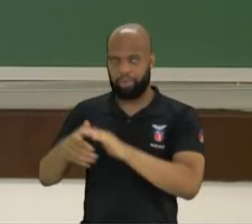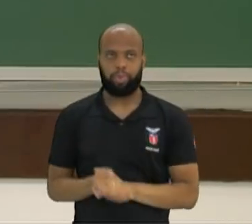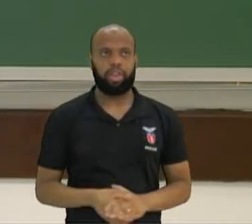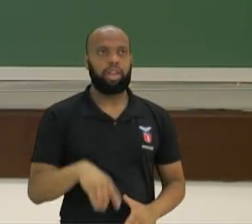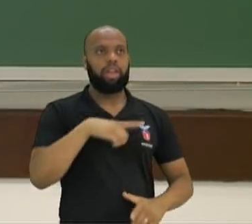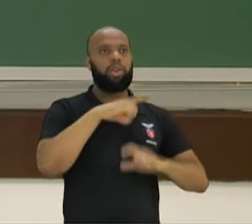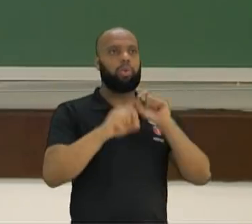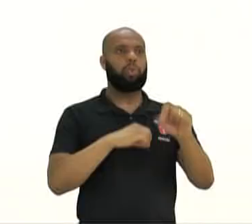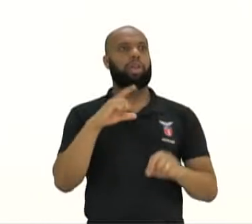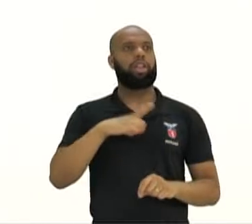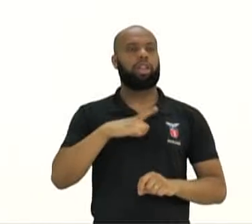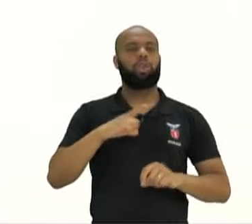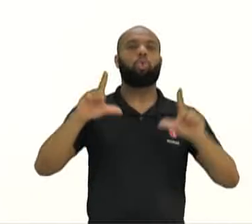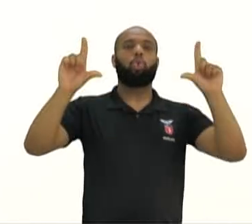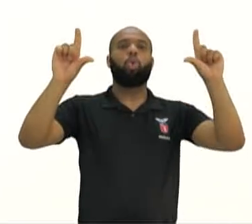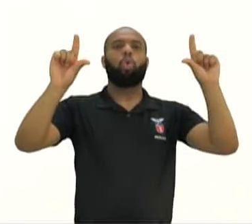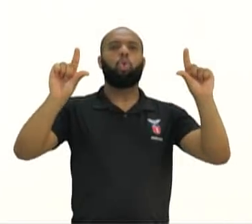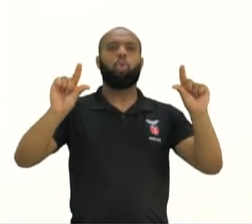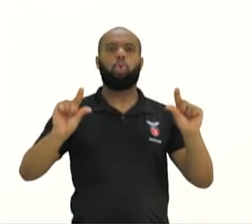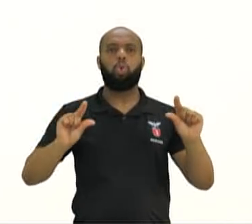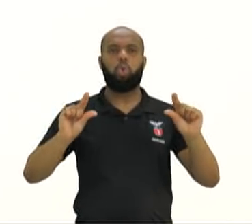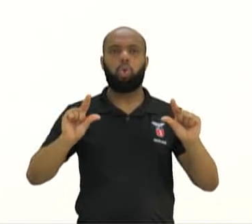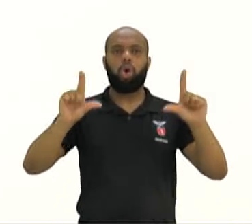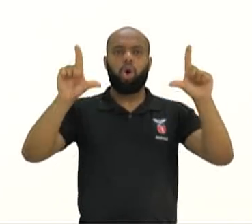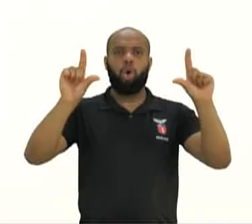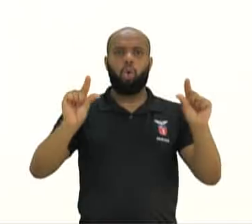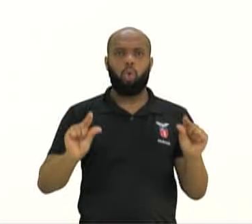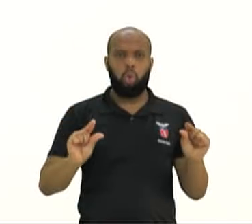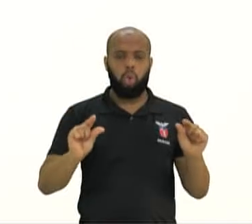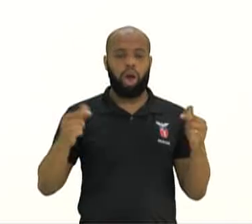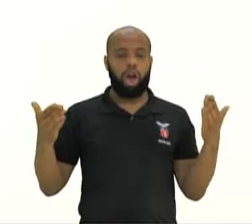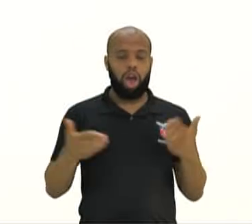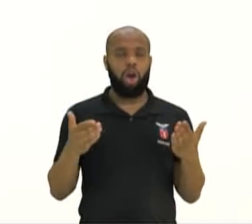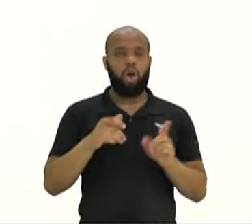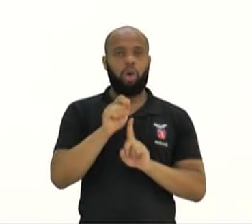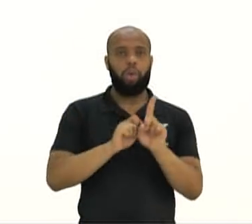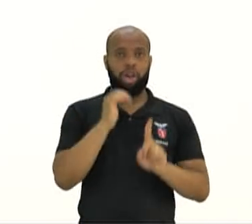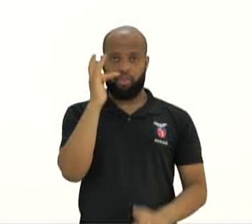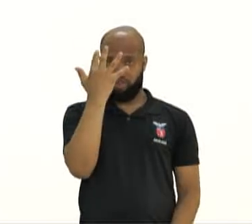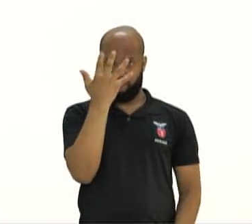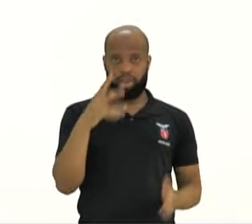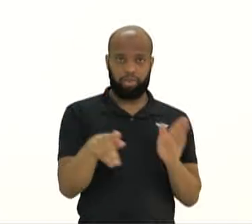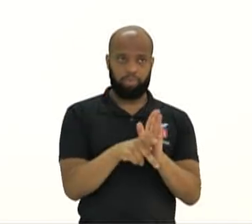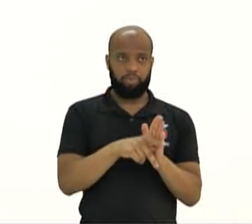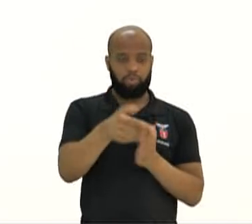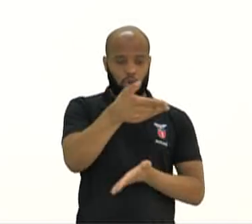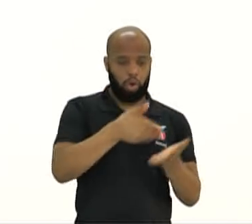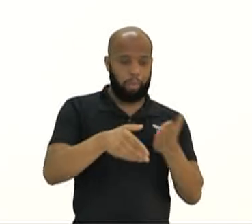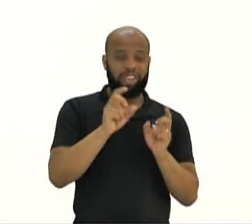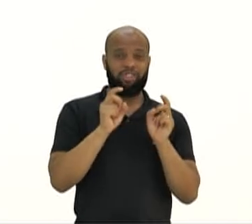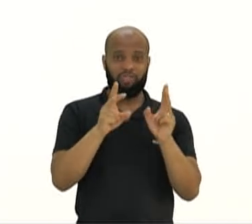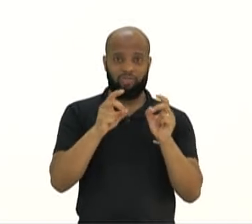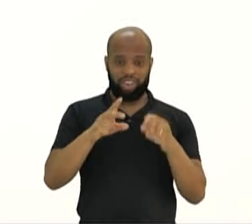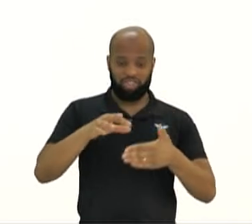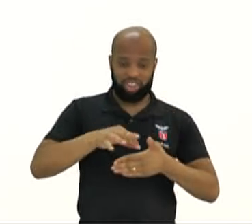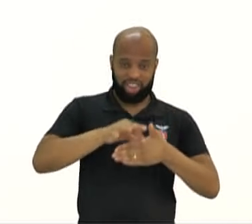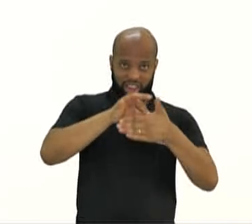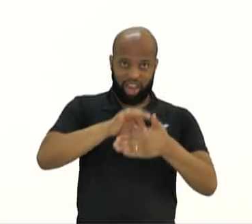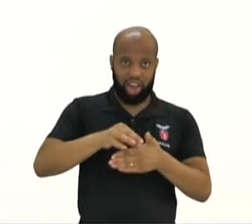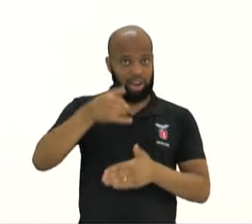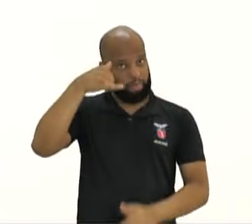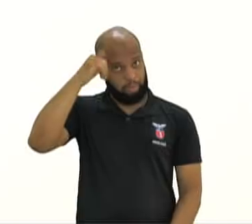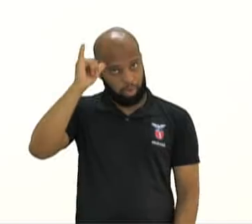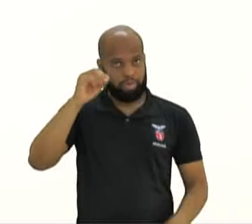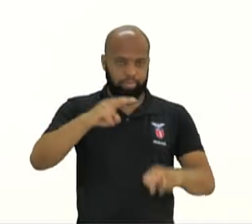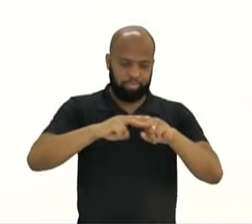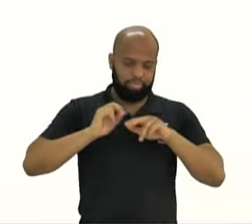Teve uma desaceleração agora no mês de fevereiro, né, do comércio global da carne bovina, lógico, devido à pandemia,